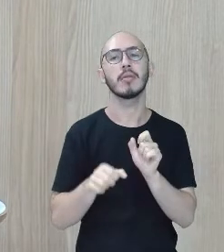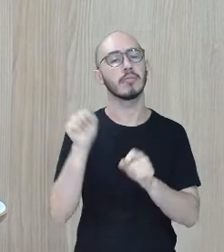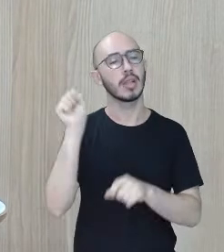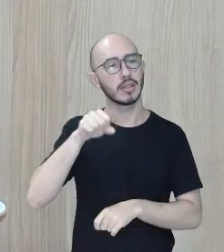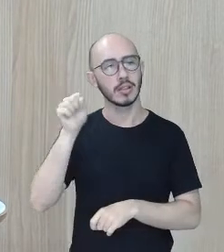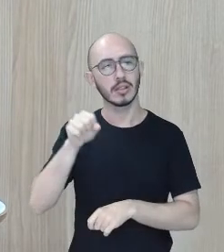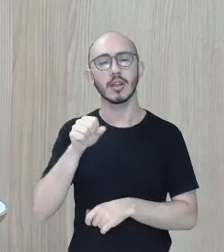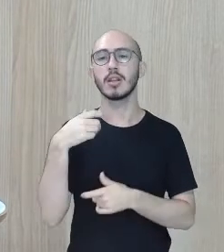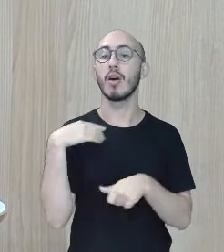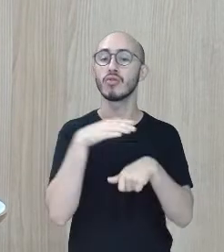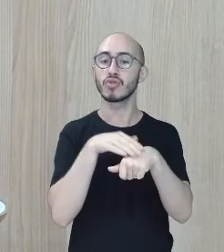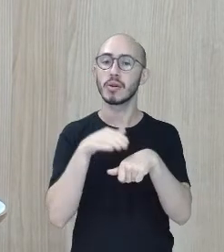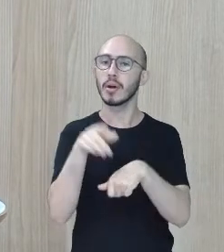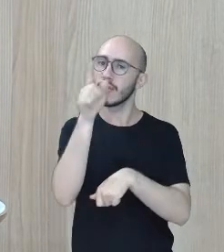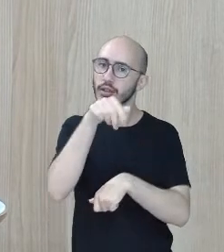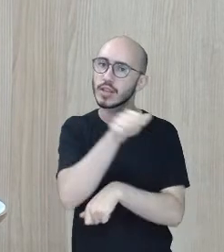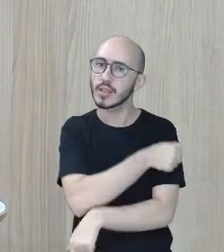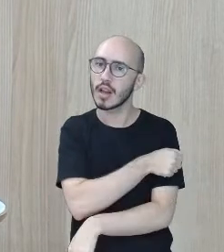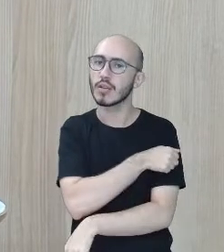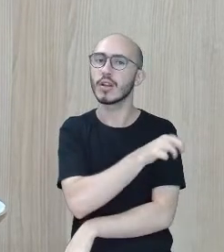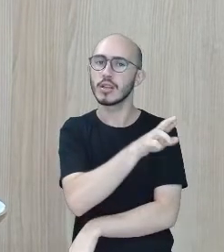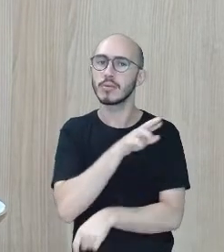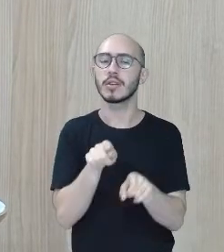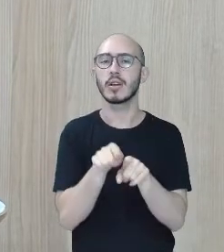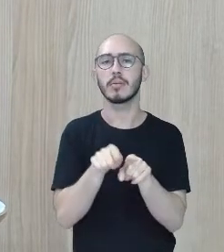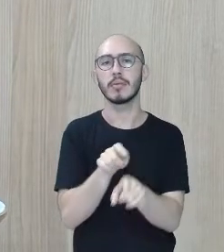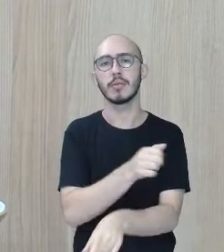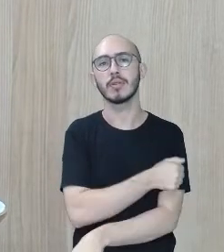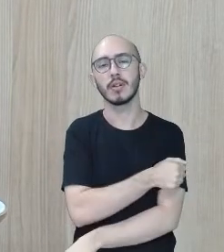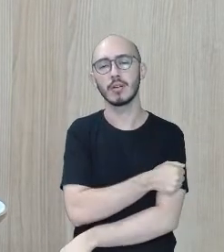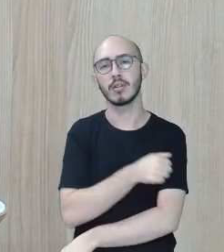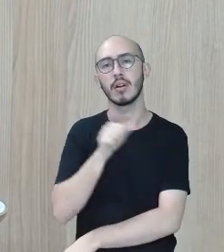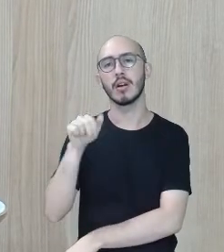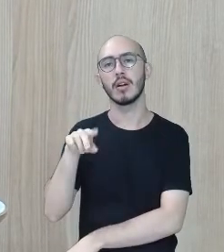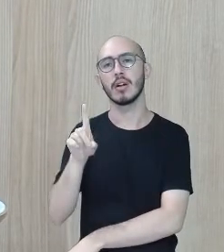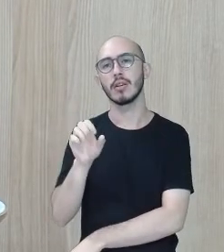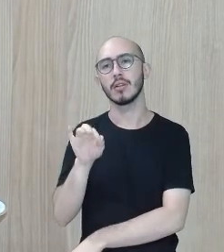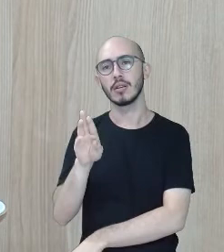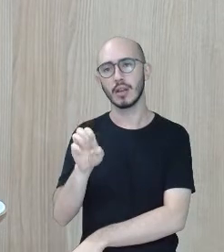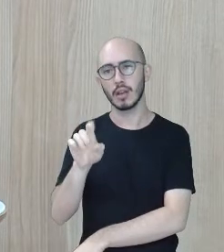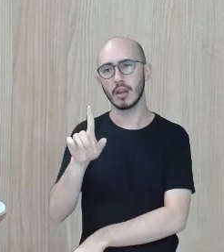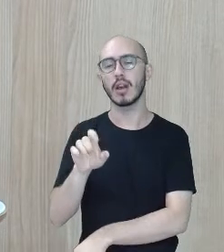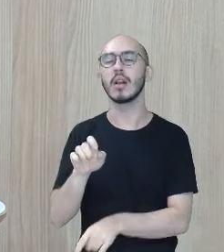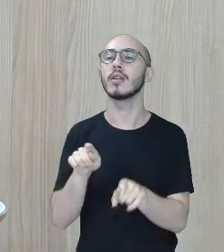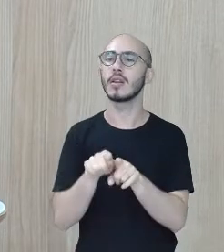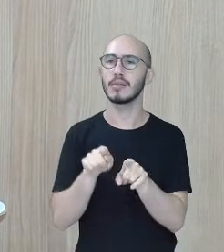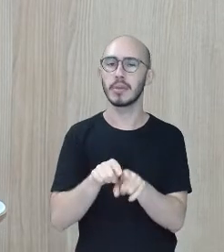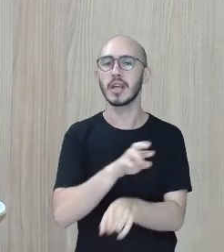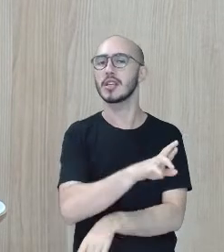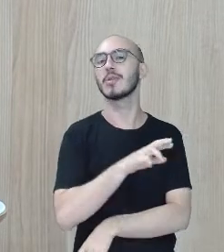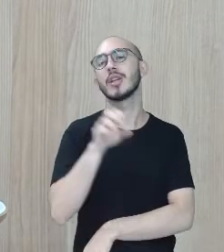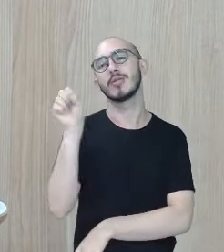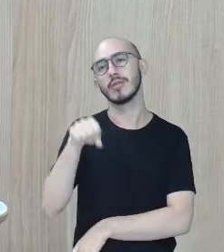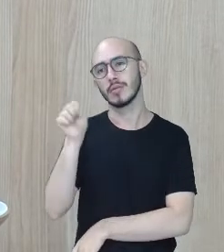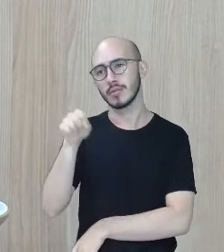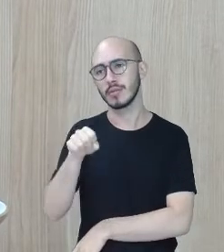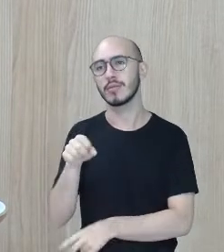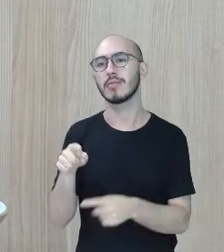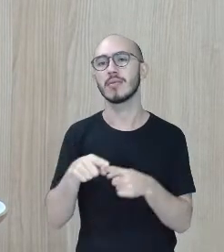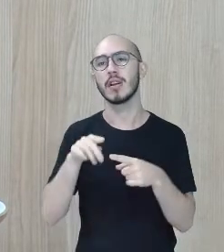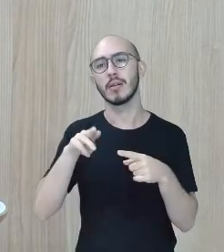para responderem também. Vamos lá, pessoal. A Andriele também colocou sim. Então, já temos 3 sim.